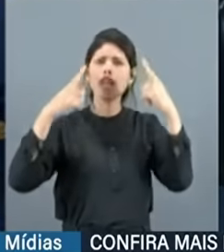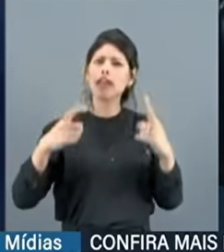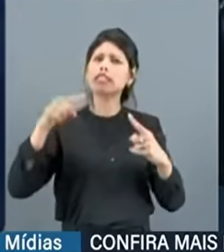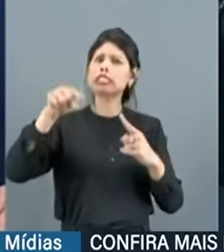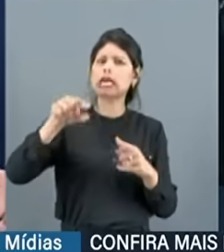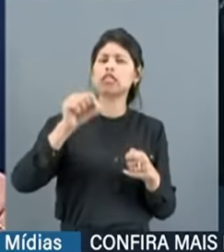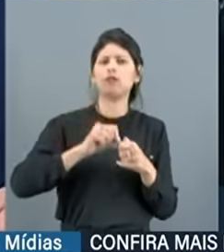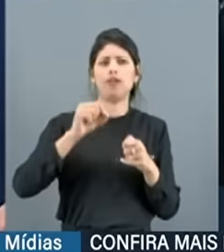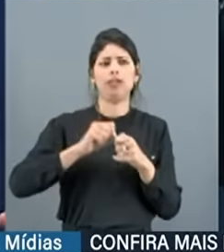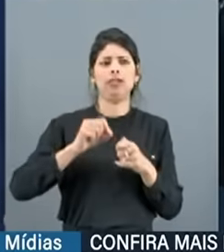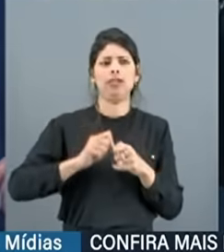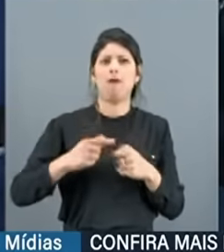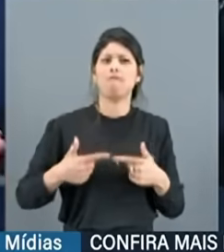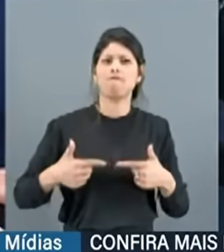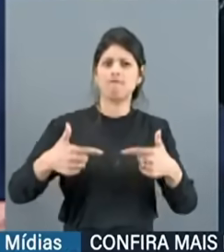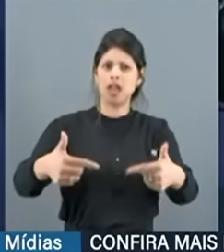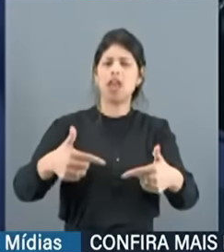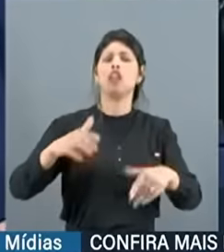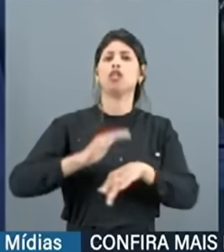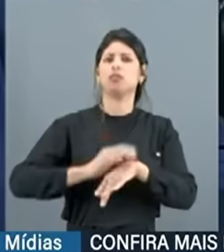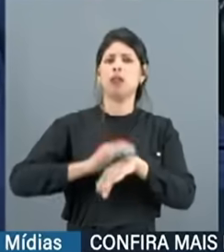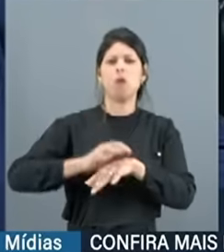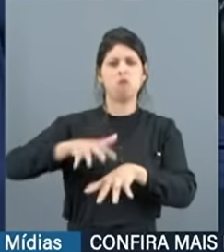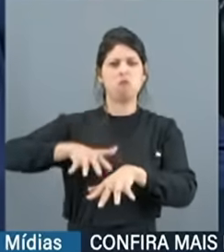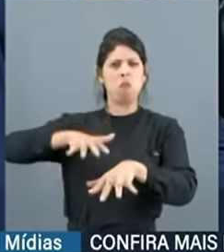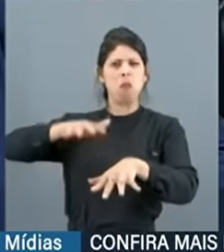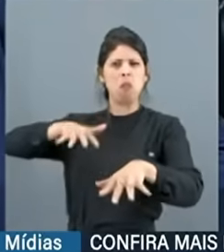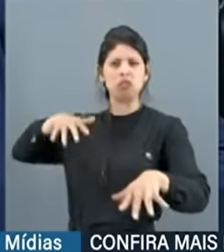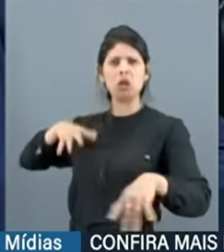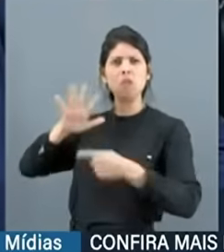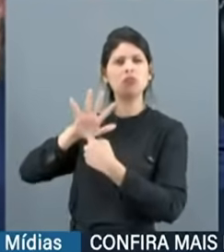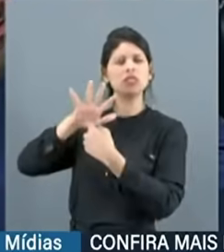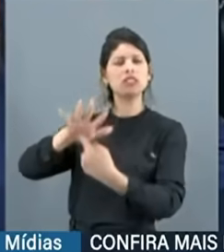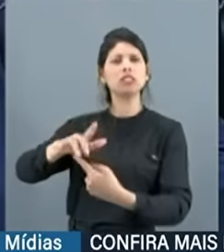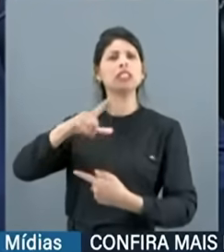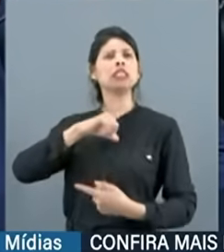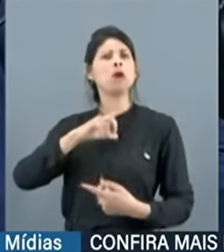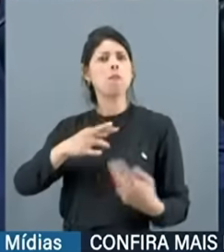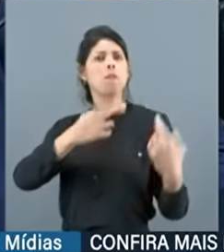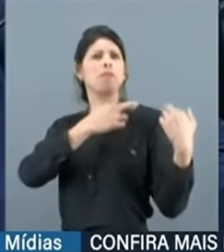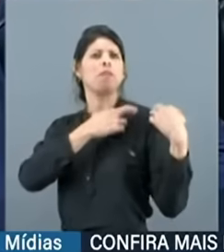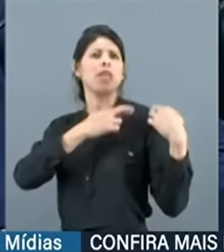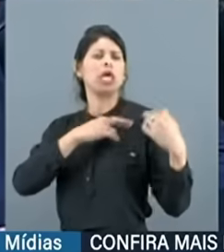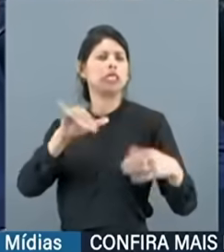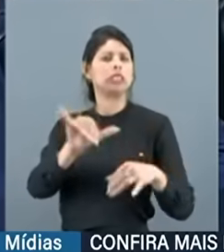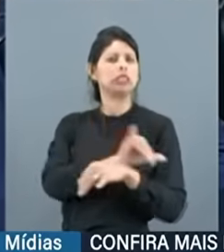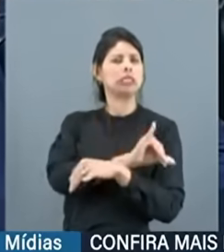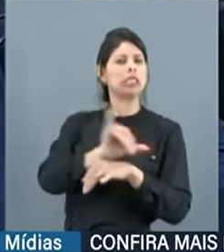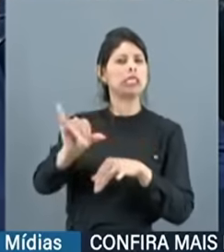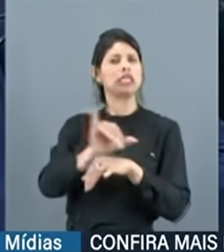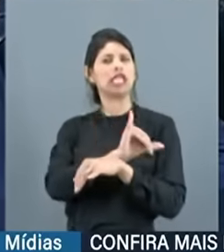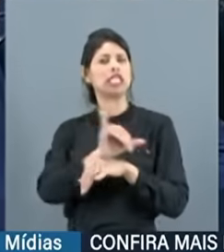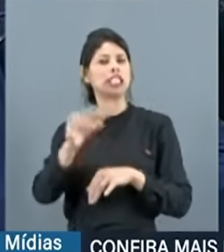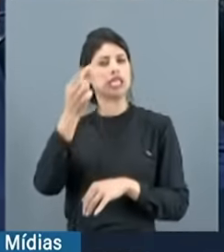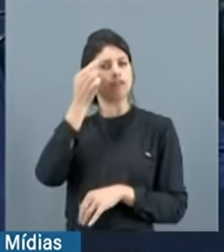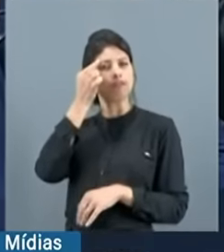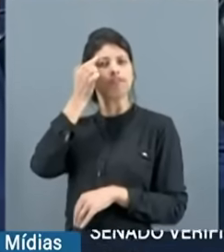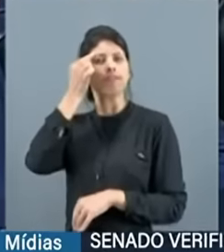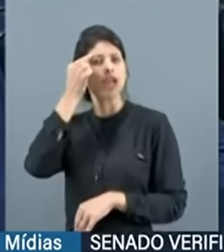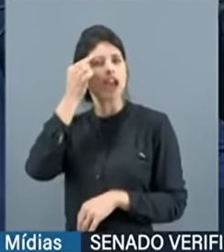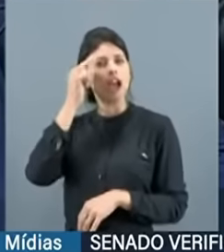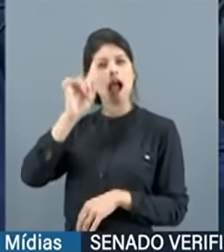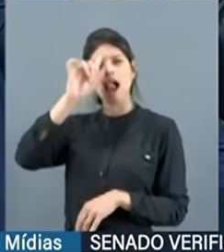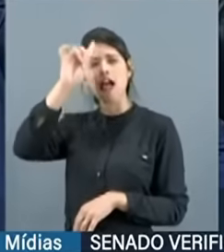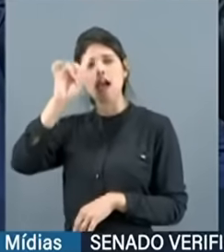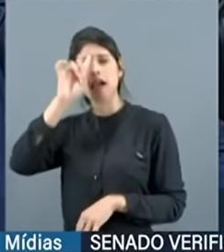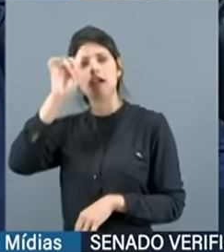praticavam nesses atos, mostrando que eles tinham um papel estratégico e premeditado para atender aos interesses